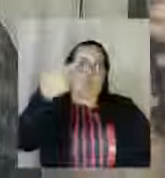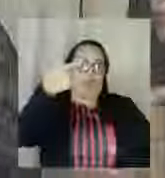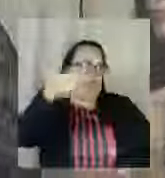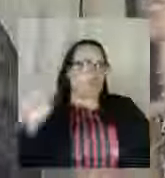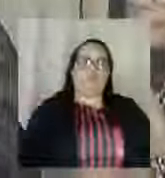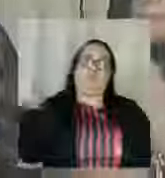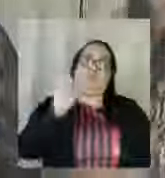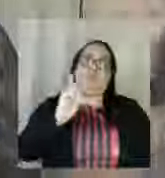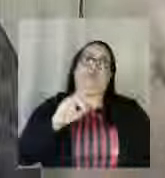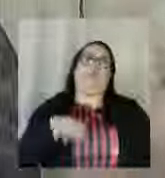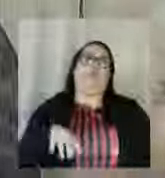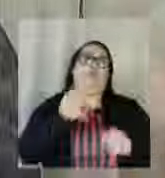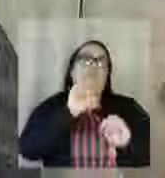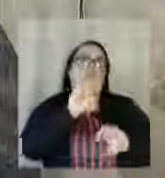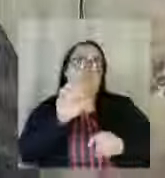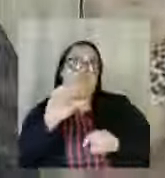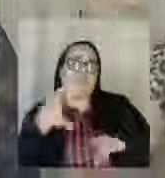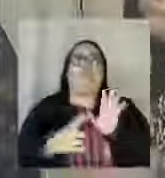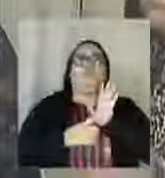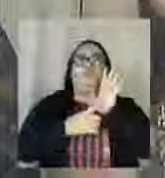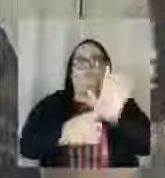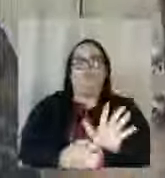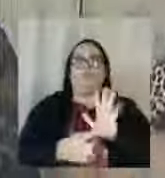Muito ensinava, apresentava,